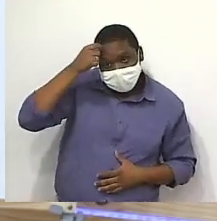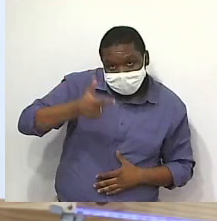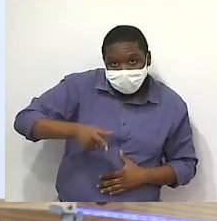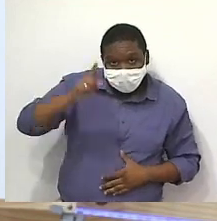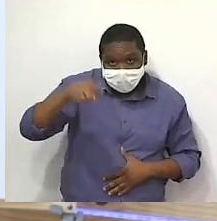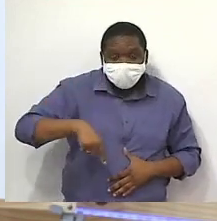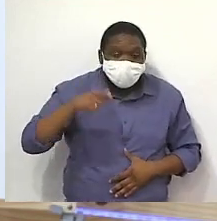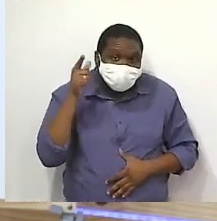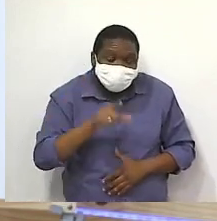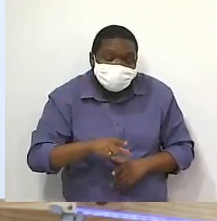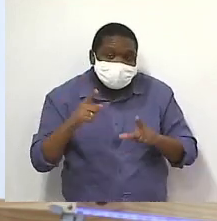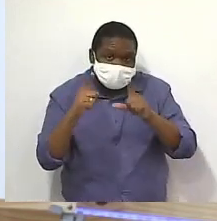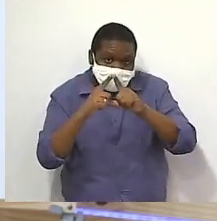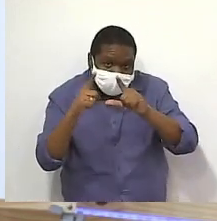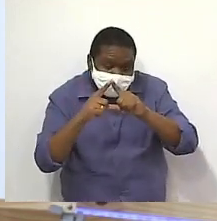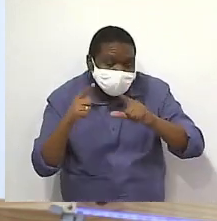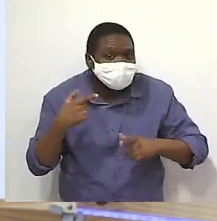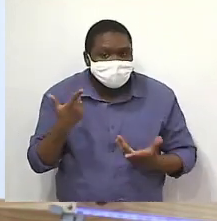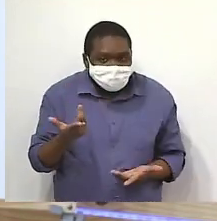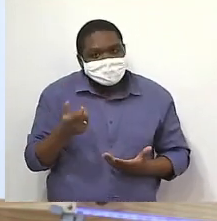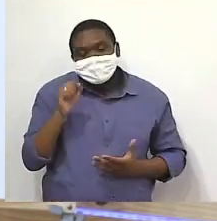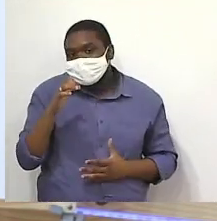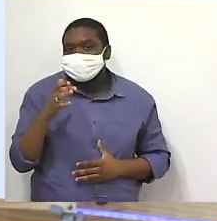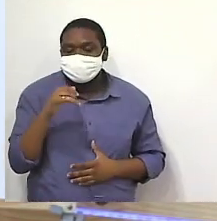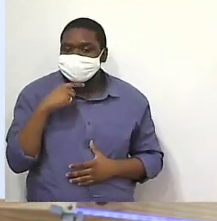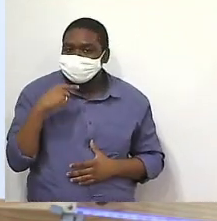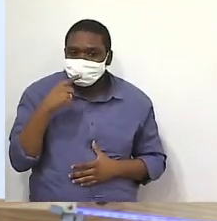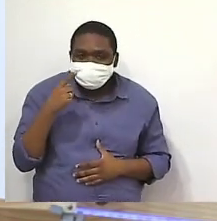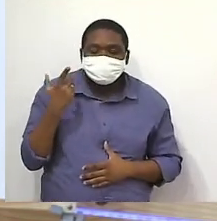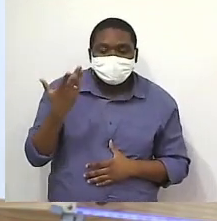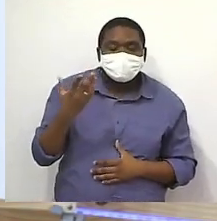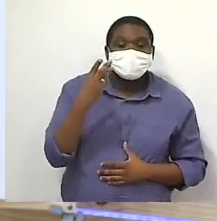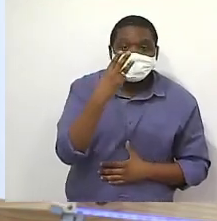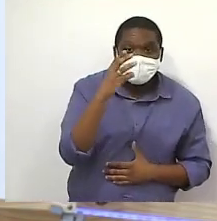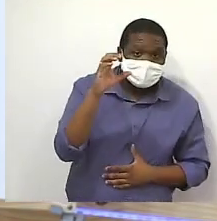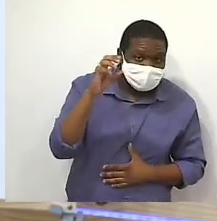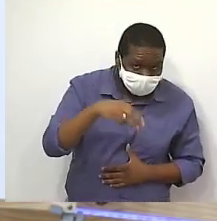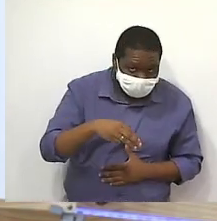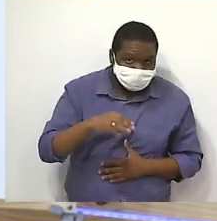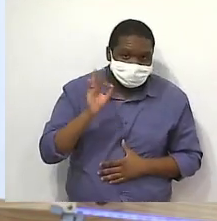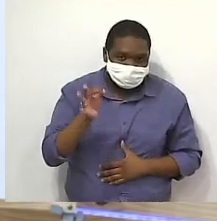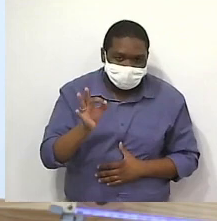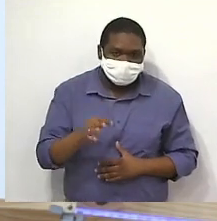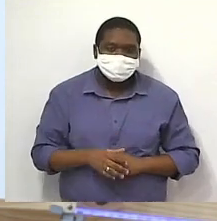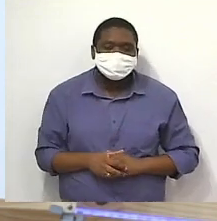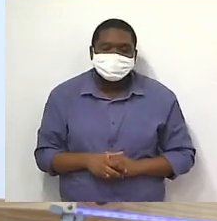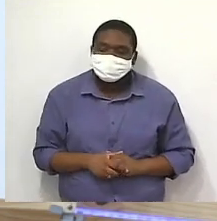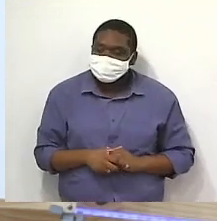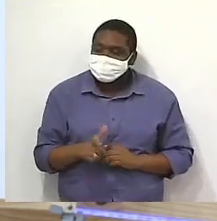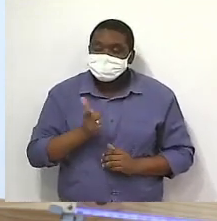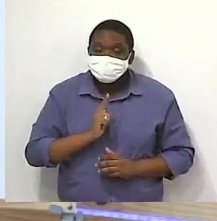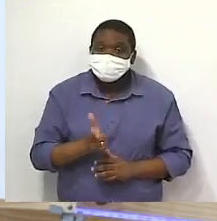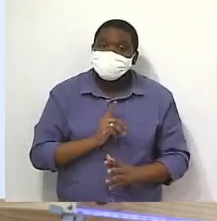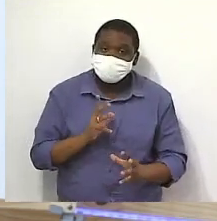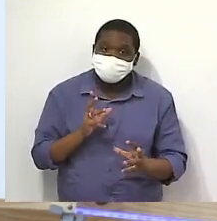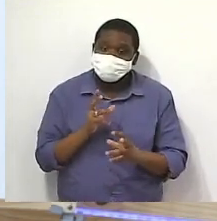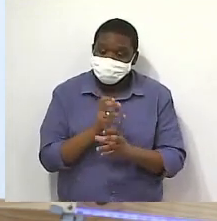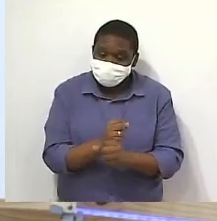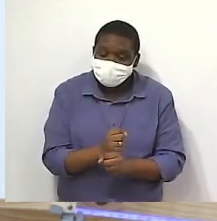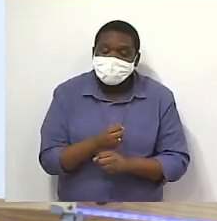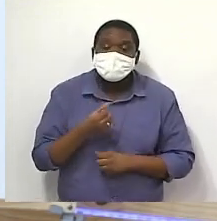não vou conseguir. Então, lembra que aqui foi 3 centímetros, tá bom? E ele total aqui, eu